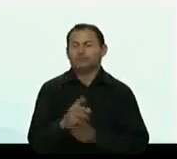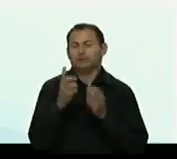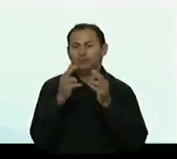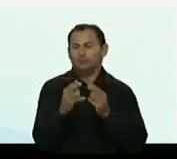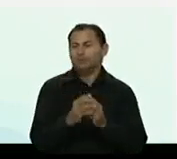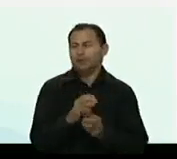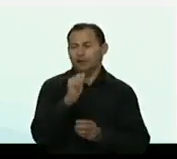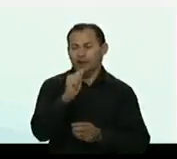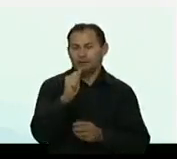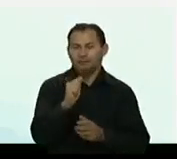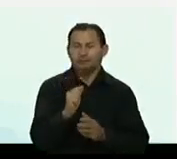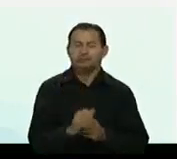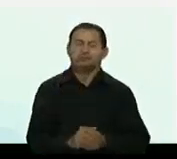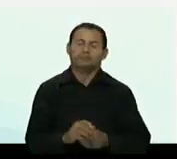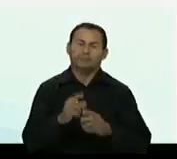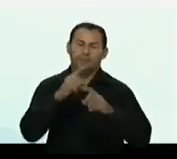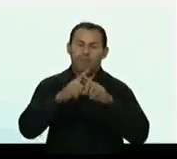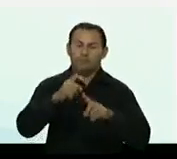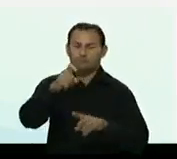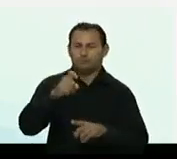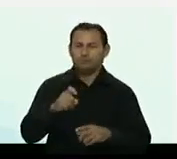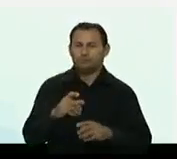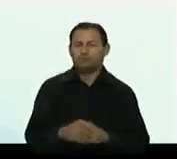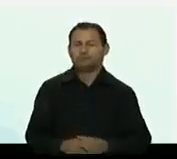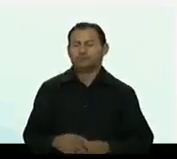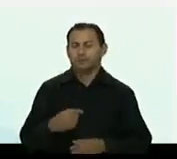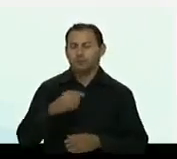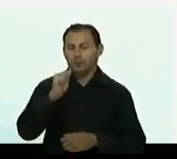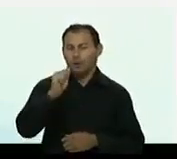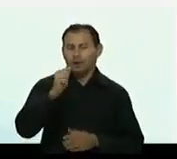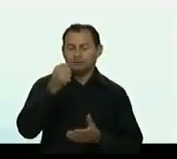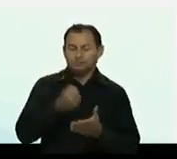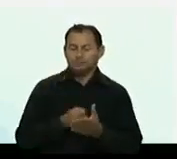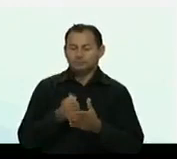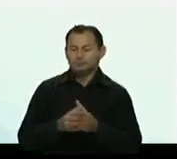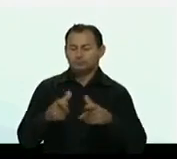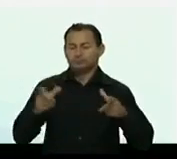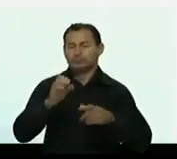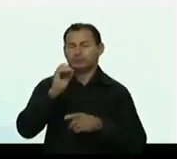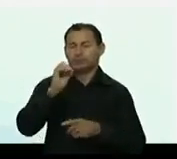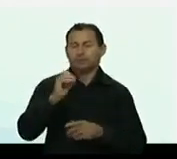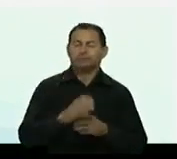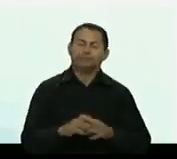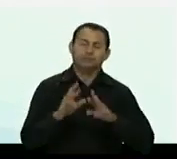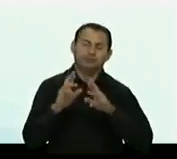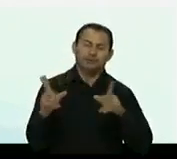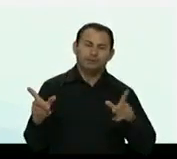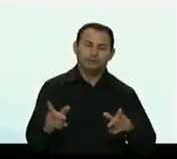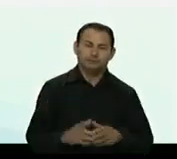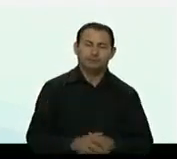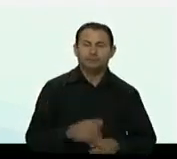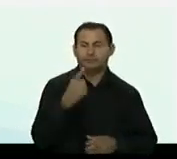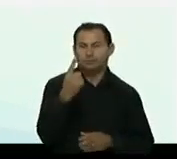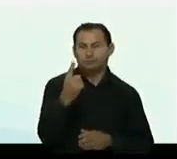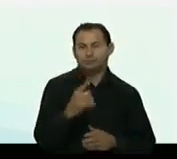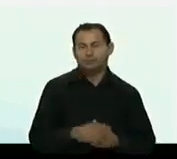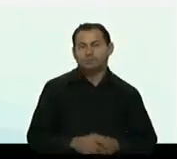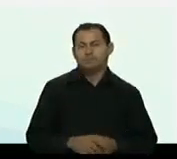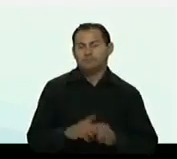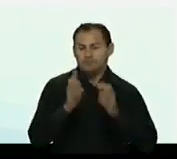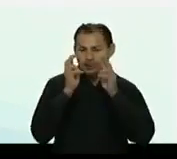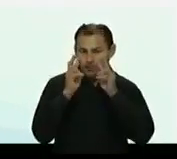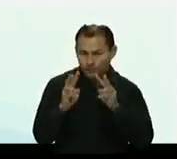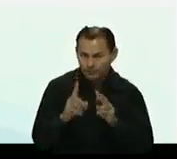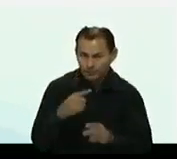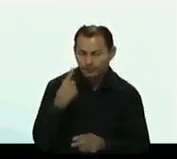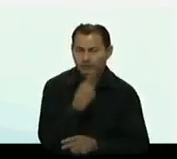igual a elevado a x, em que o a ele deve ser maior que zero e diferente de 1. Então, veja que